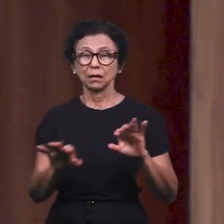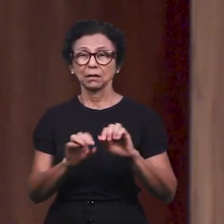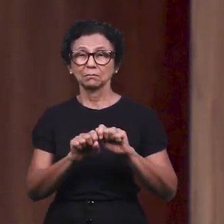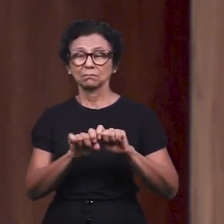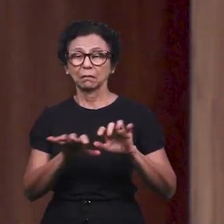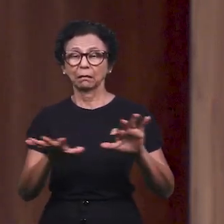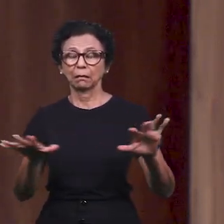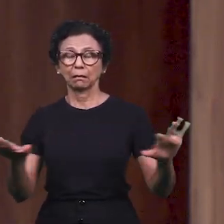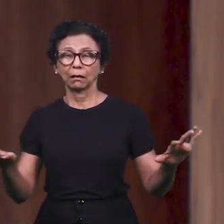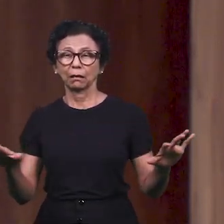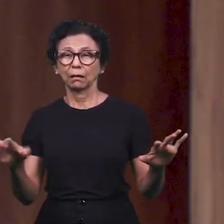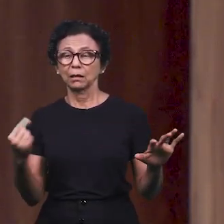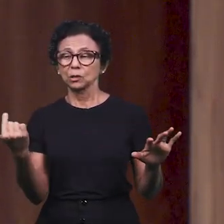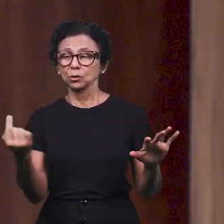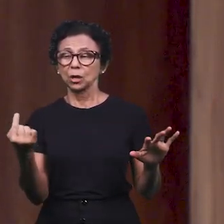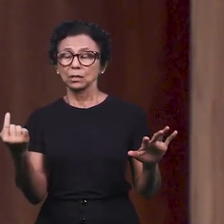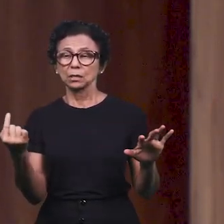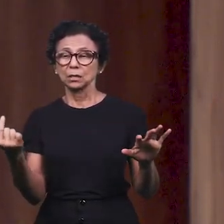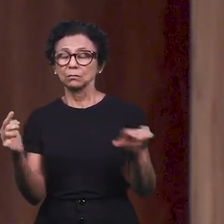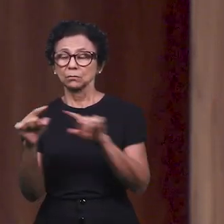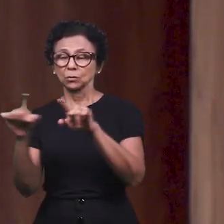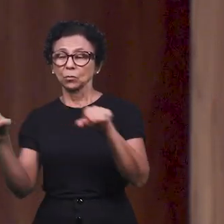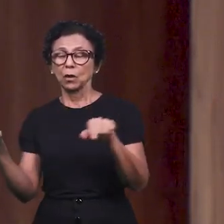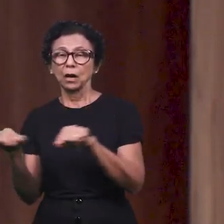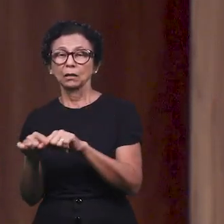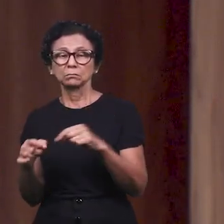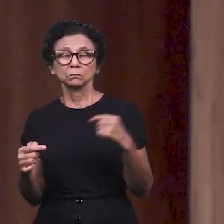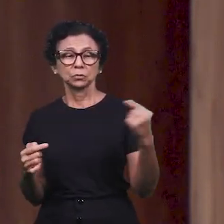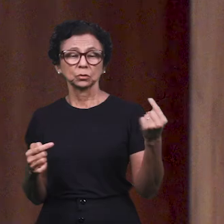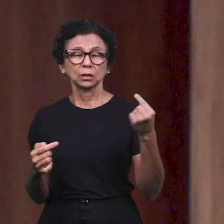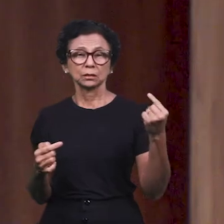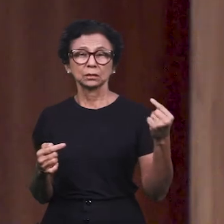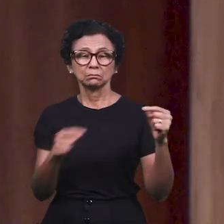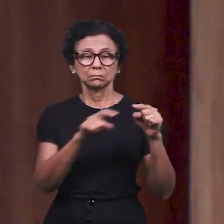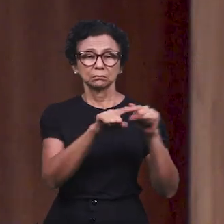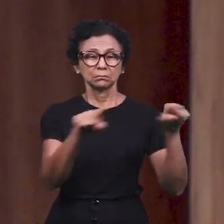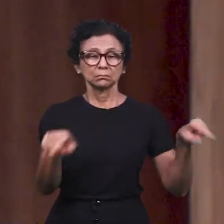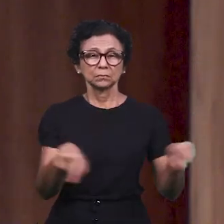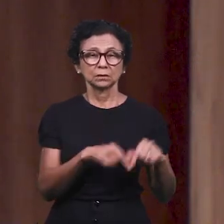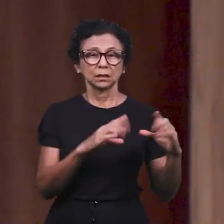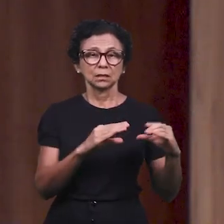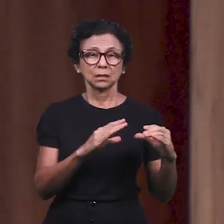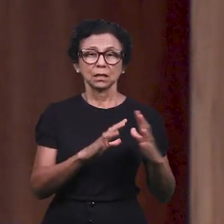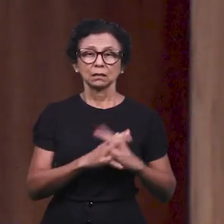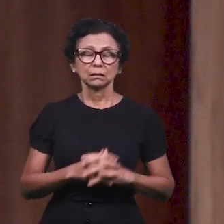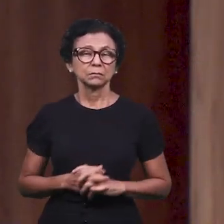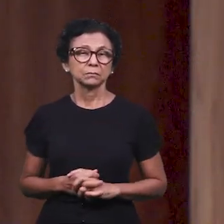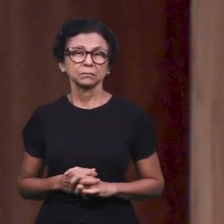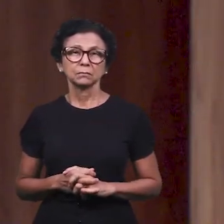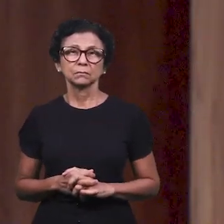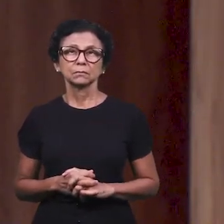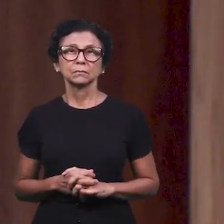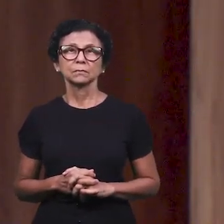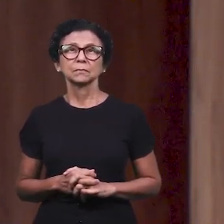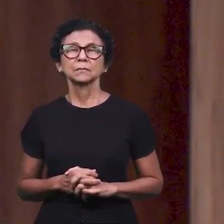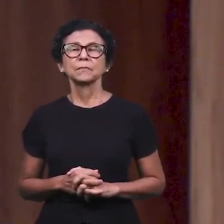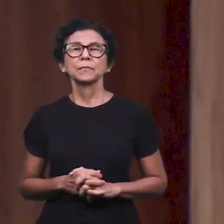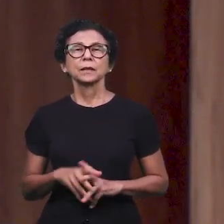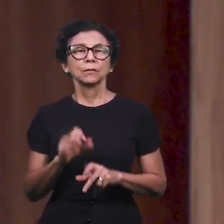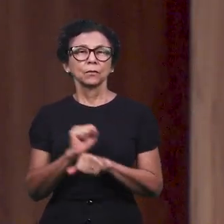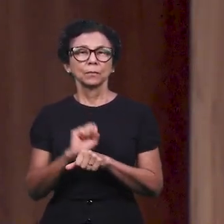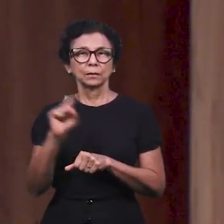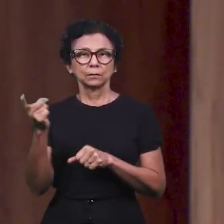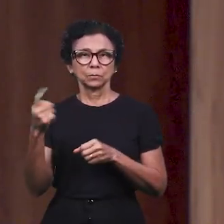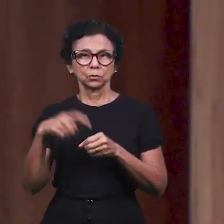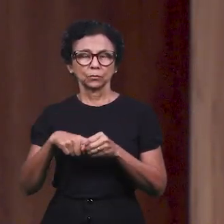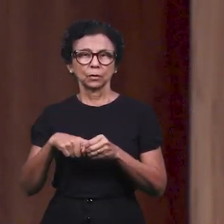e cada um vai por... Não, se a gente puder preservar a mesa, eu queria só encerrar nosso tempo. Vamos